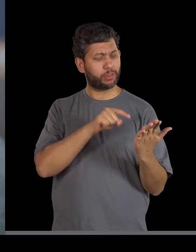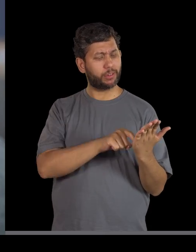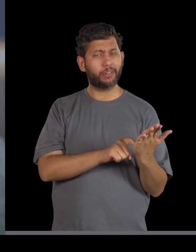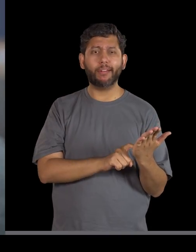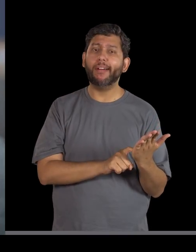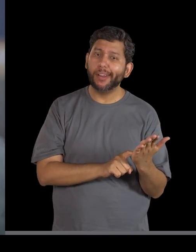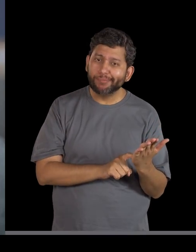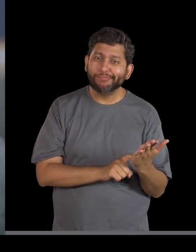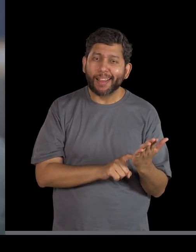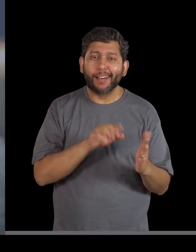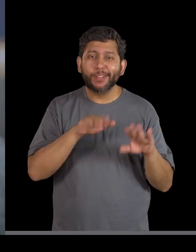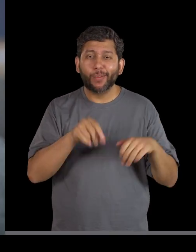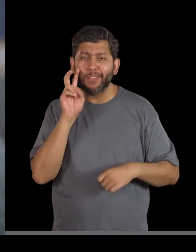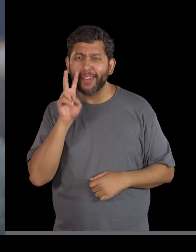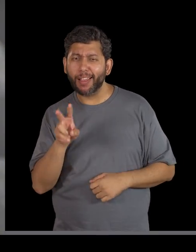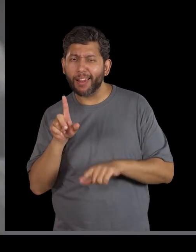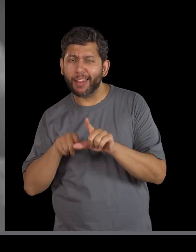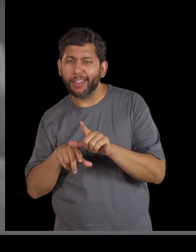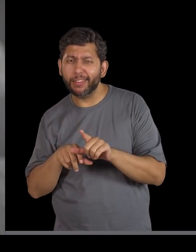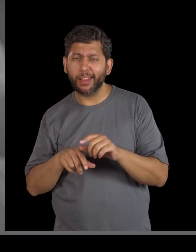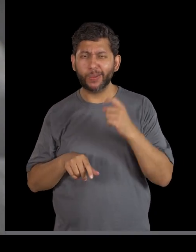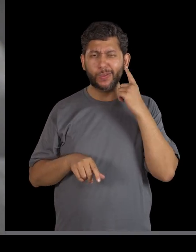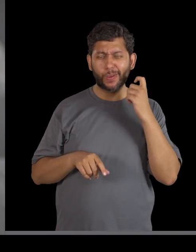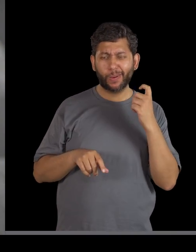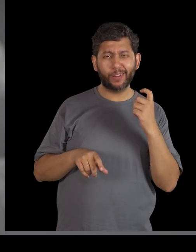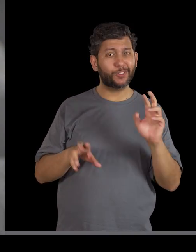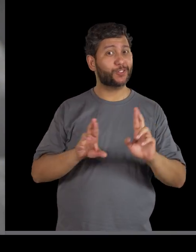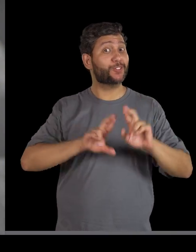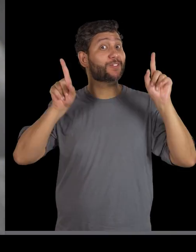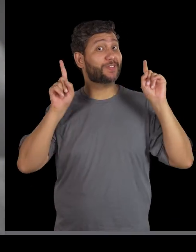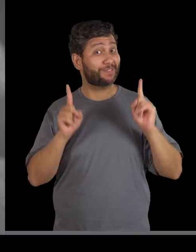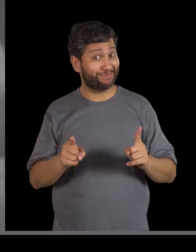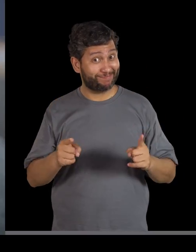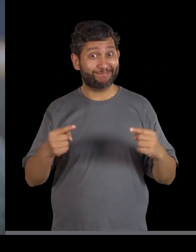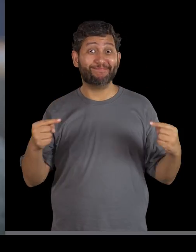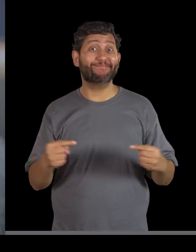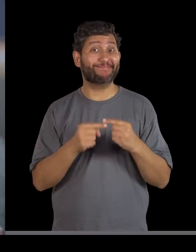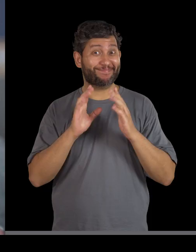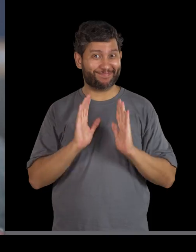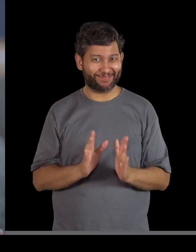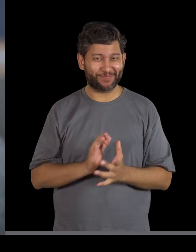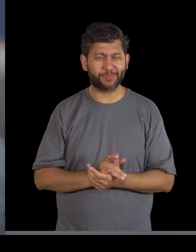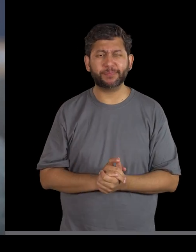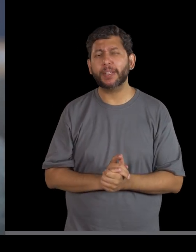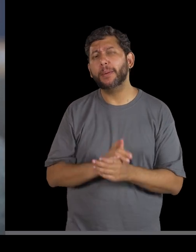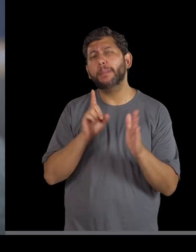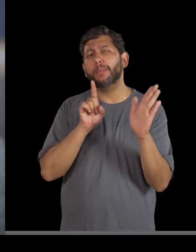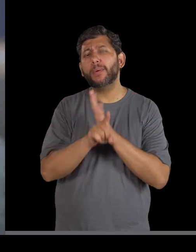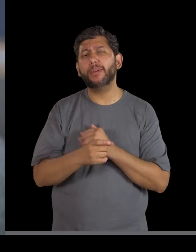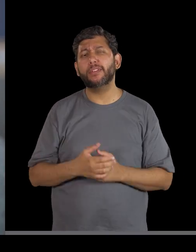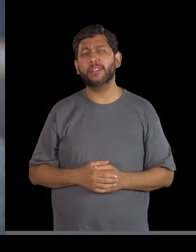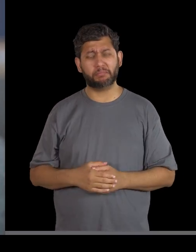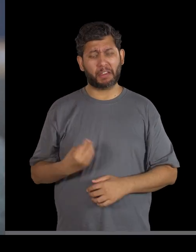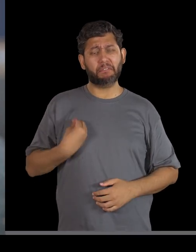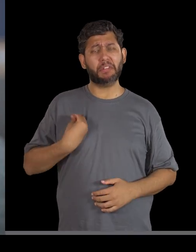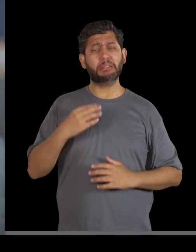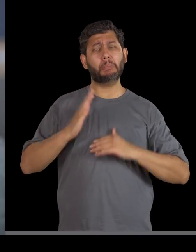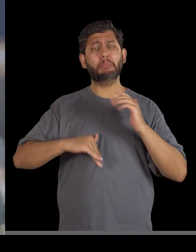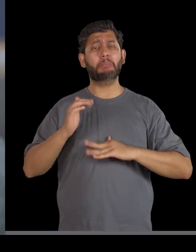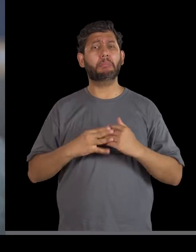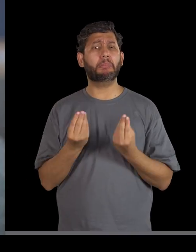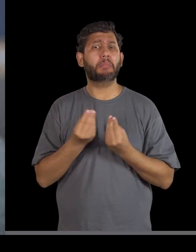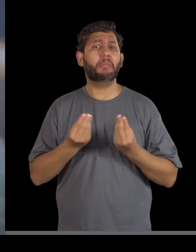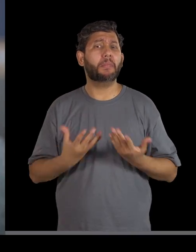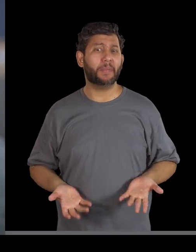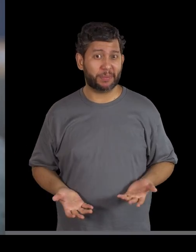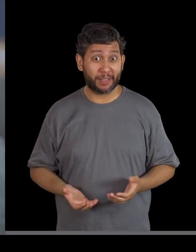já foi apresentado pelo menos 2 símbolos, tudo bem, nice to meet you. Isso você já sabe. Agora, como colocar isso em prática, como ver